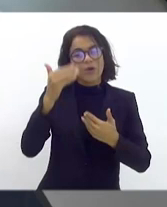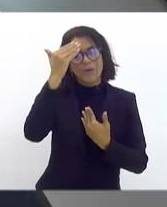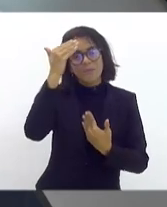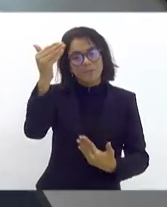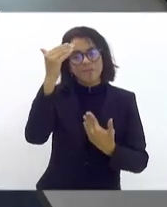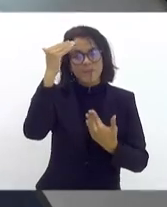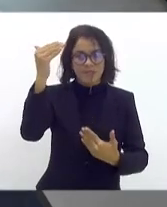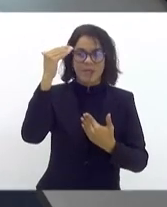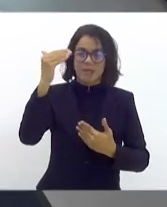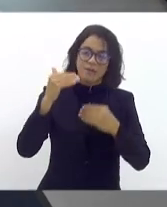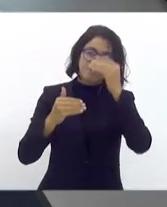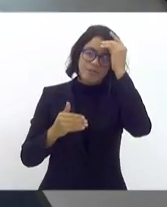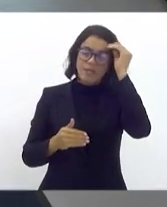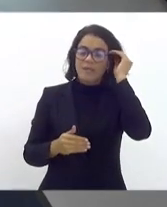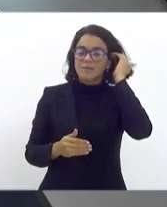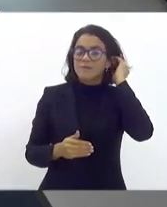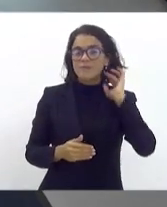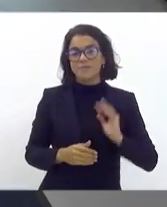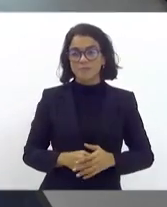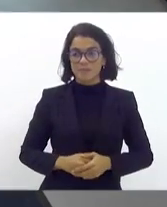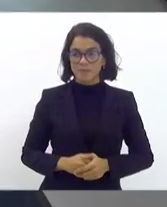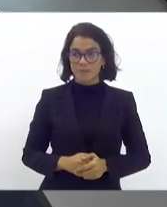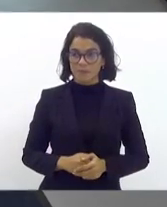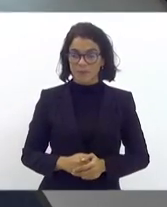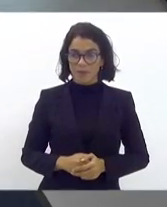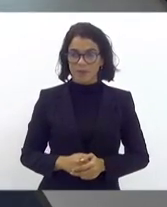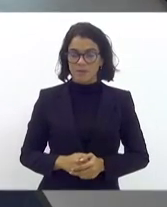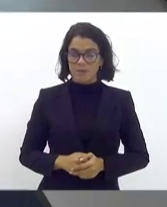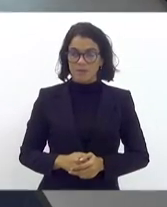sua presteza, diligência e